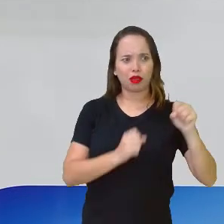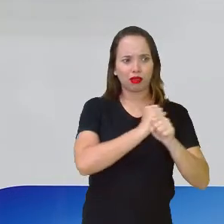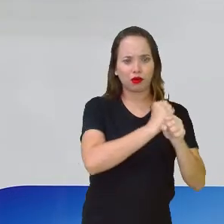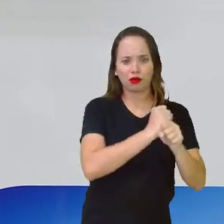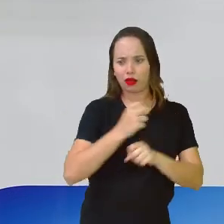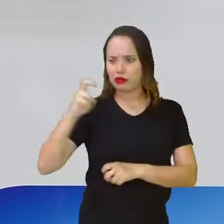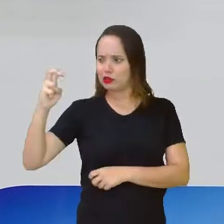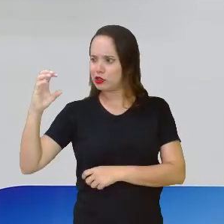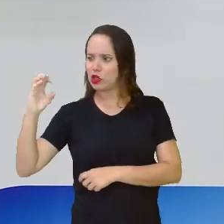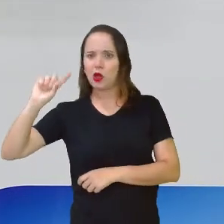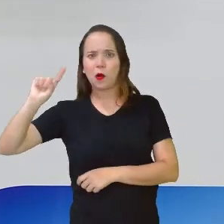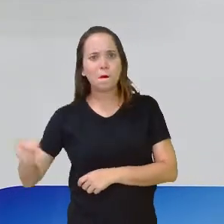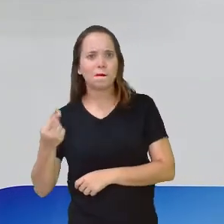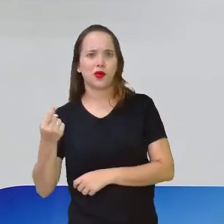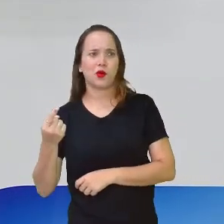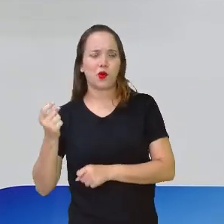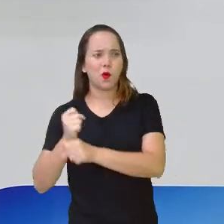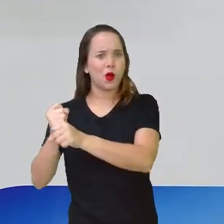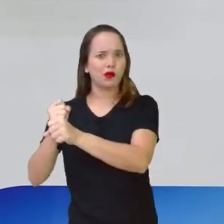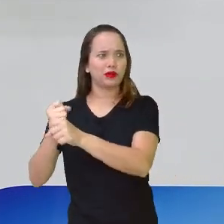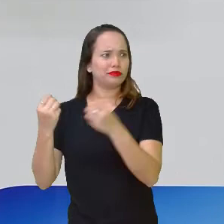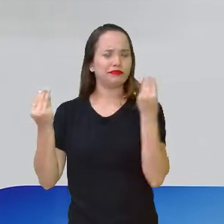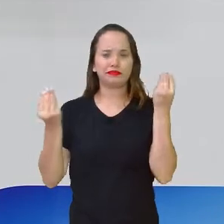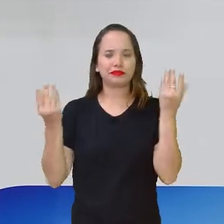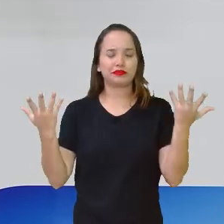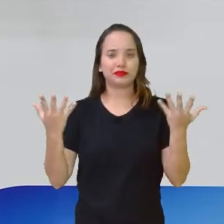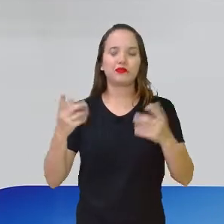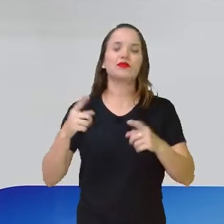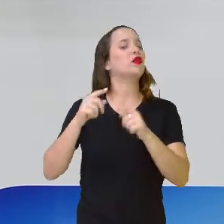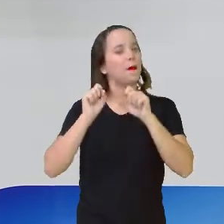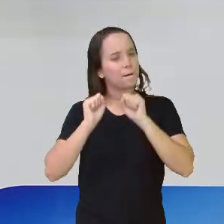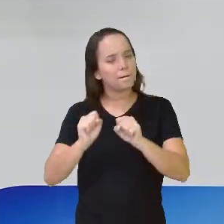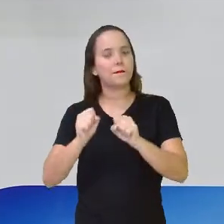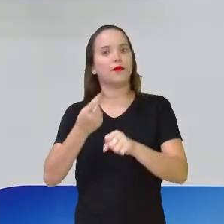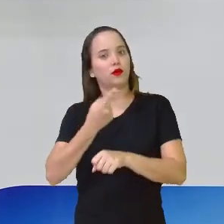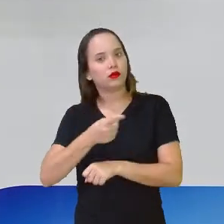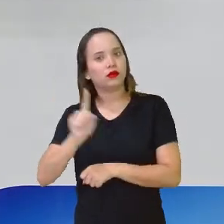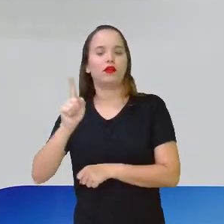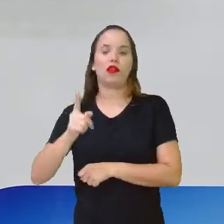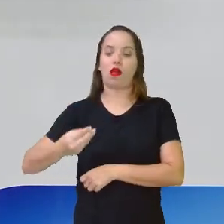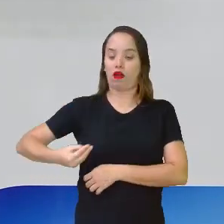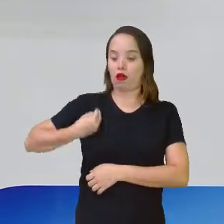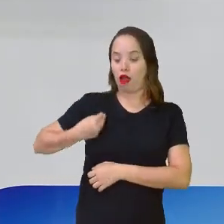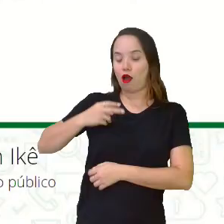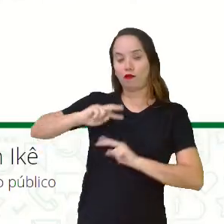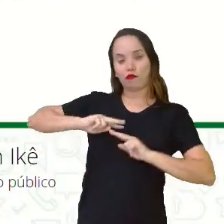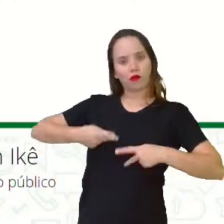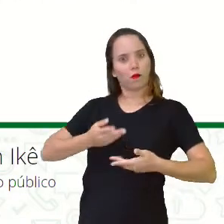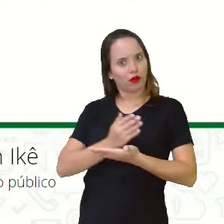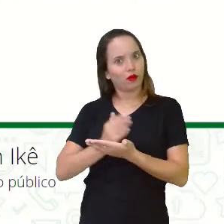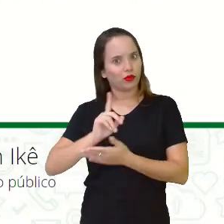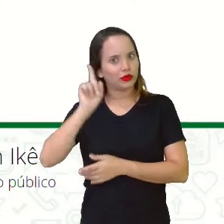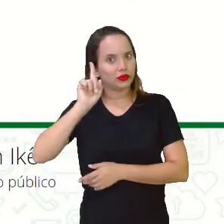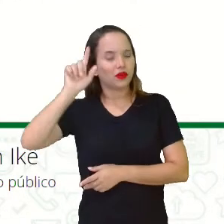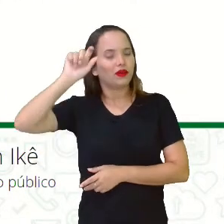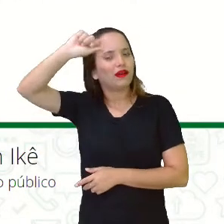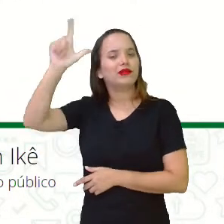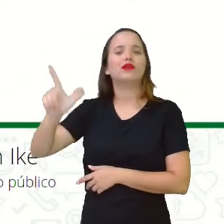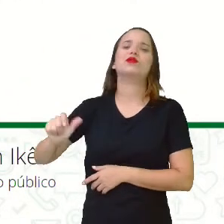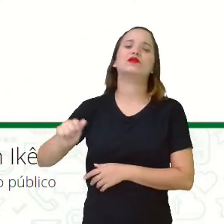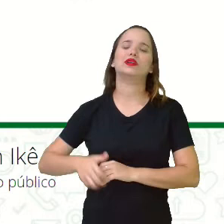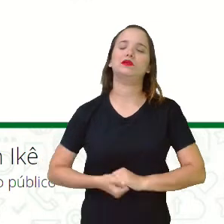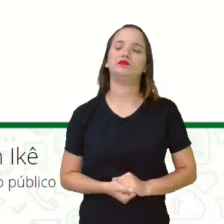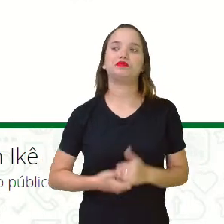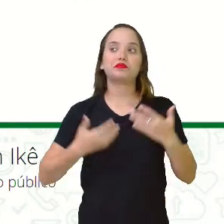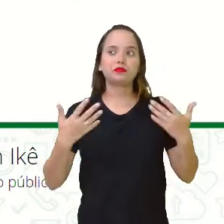de ciências. A vida começou, lá no continente africano. A vida humana, inclusive. Então, vamos lá. O porquê dessa